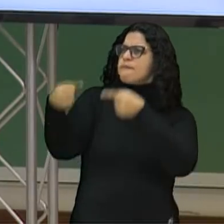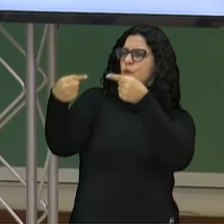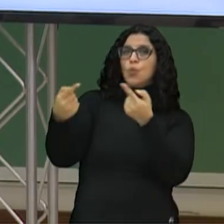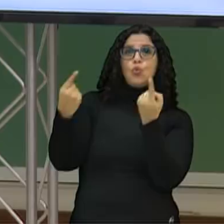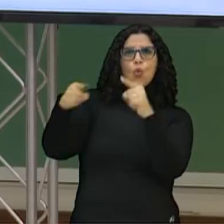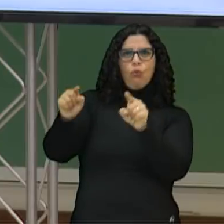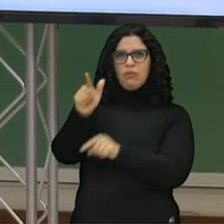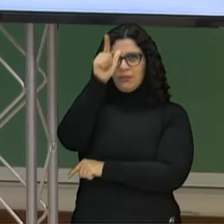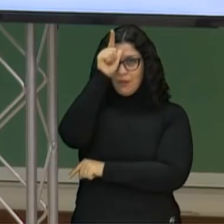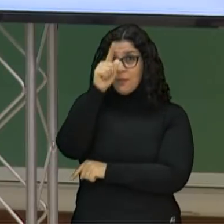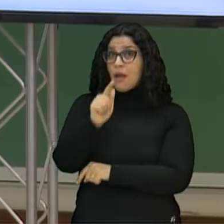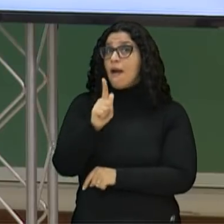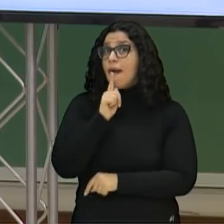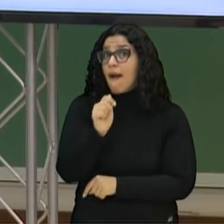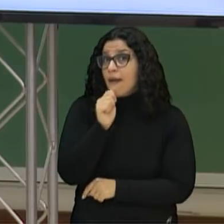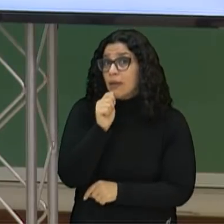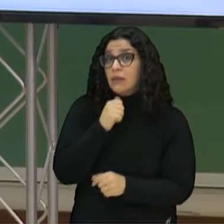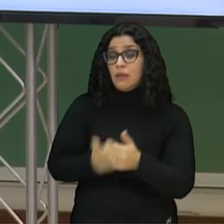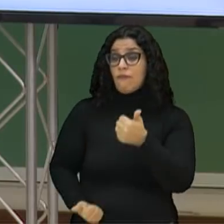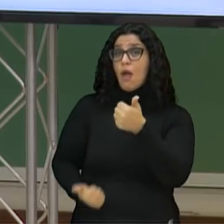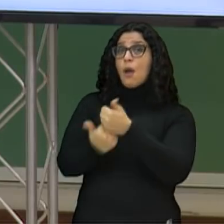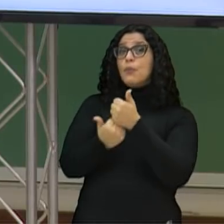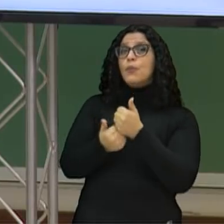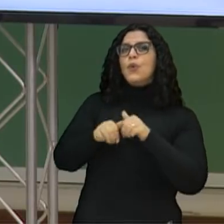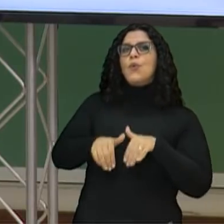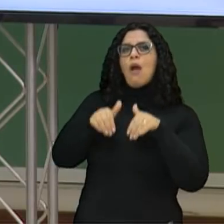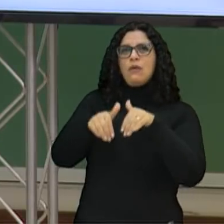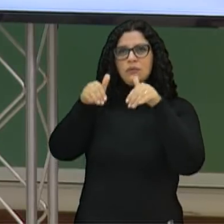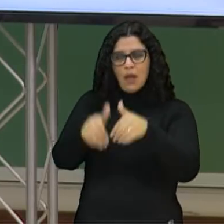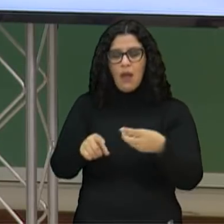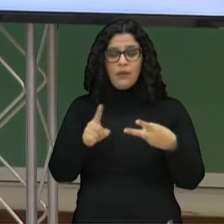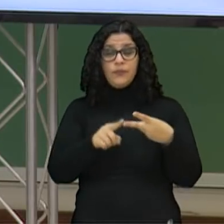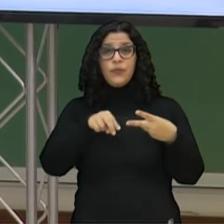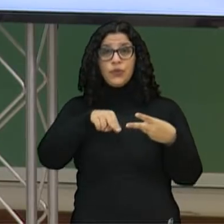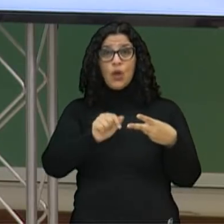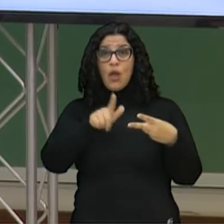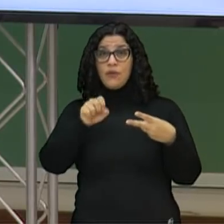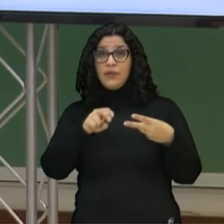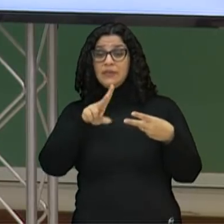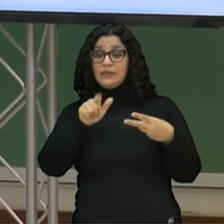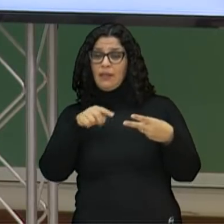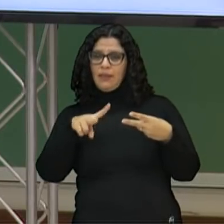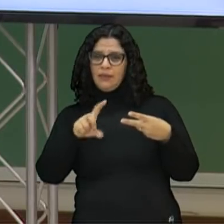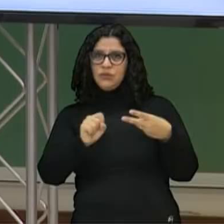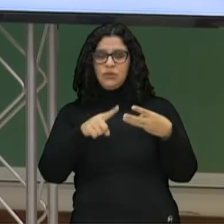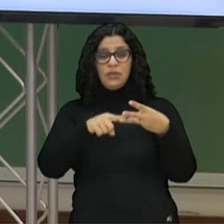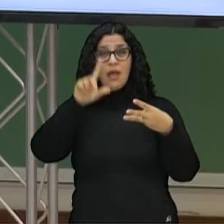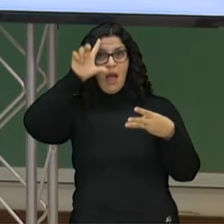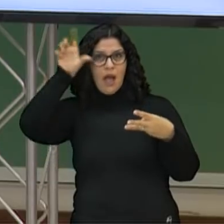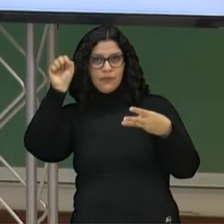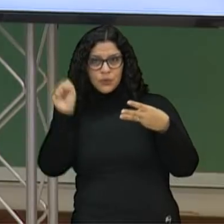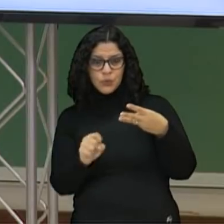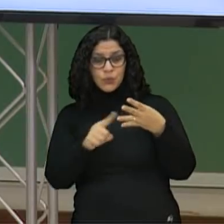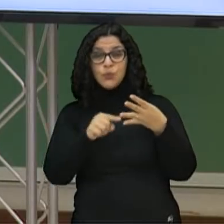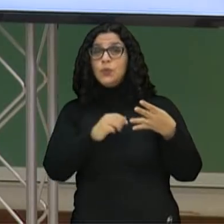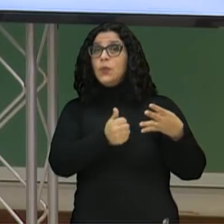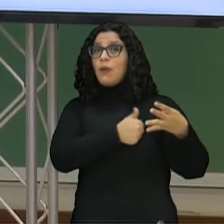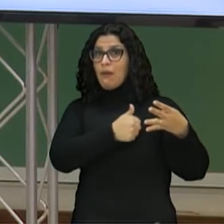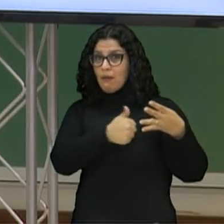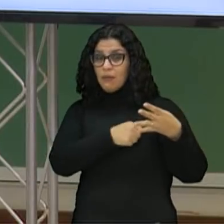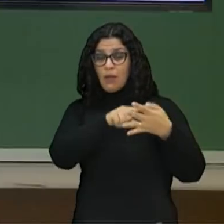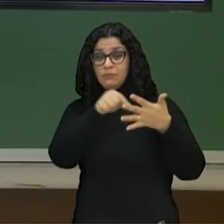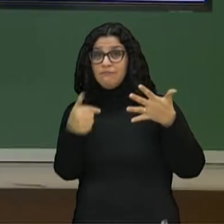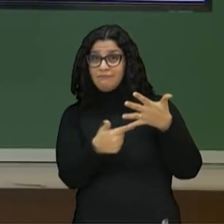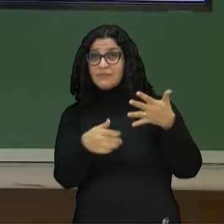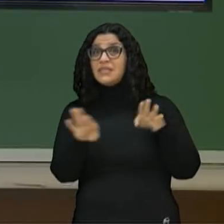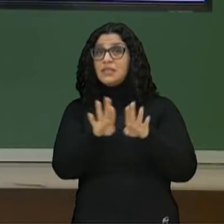Alemanha. Ainda foram apoiados por Austrália, Nova Zelândia, Nepal, África do Sul e Canadá. Então a